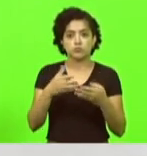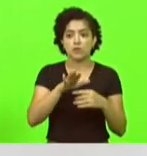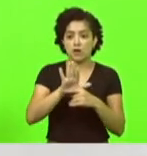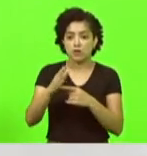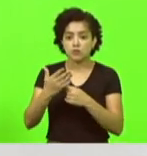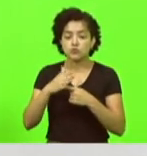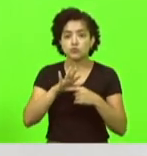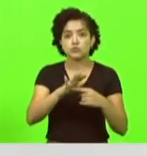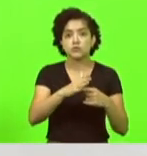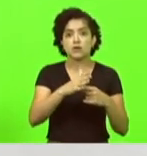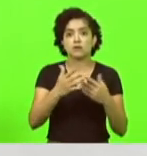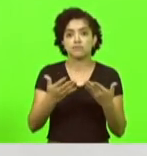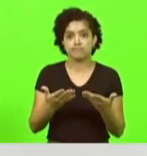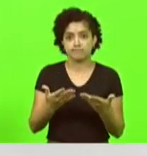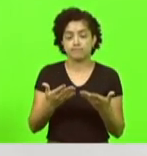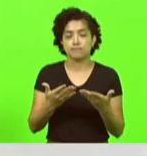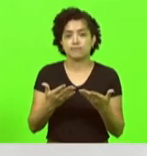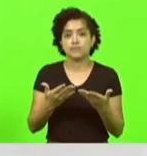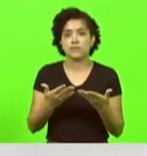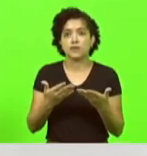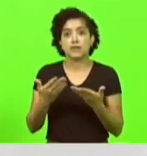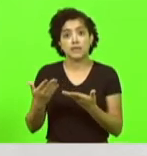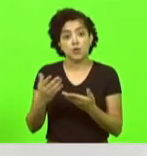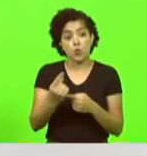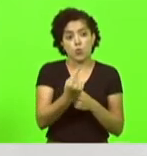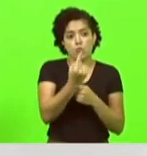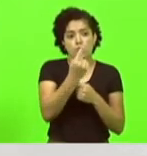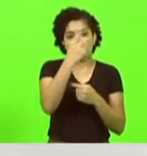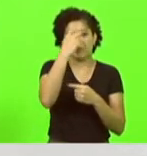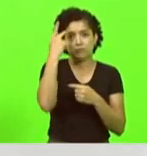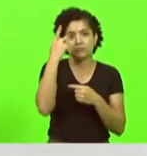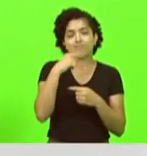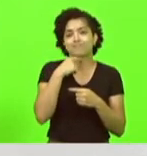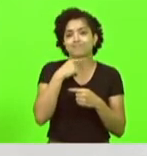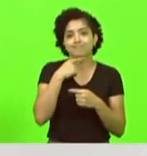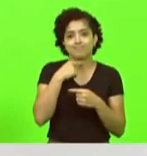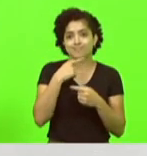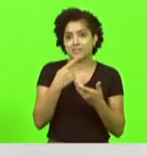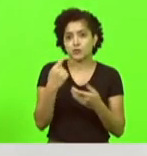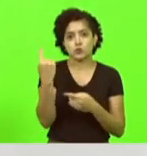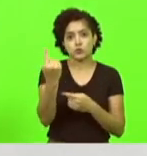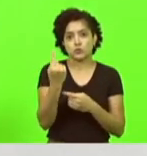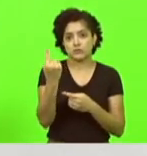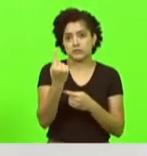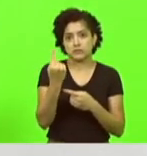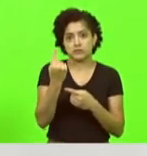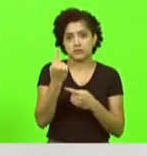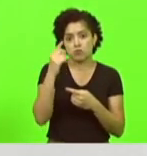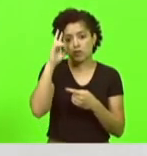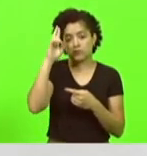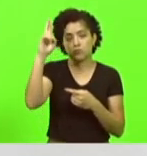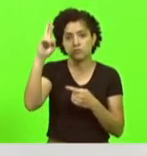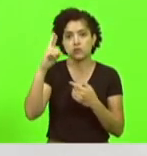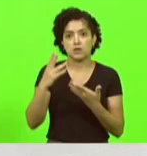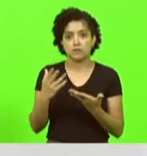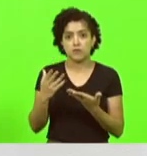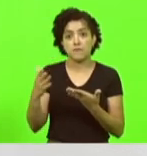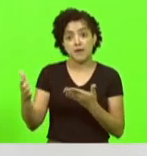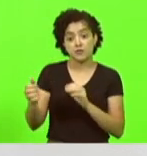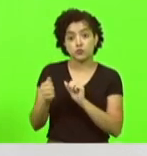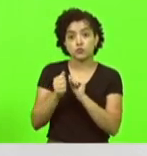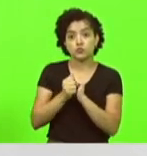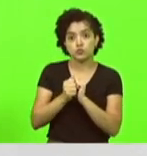Catarinenses bom e uma pessoa só não consegue comandar esta casa E aí o tio já meu lado